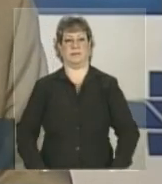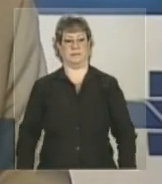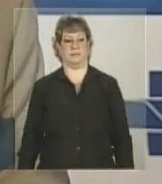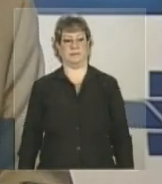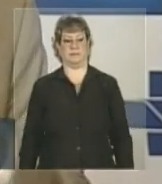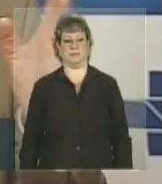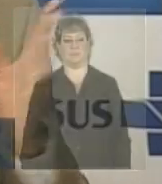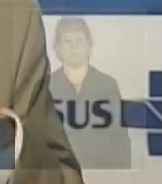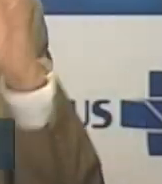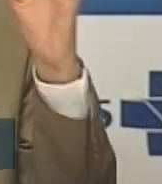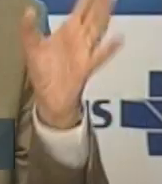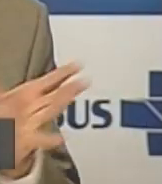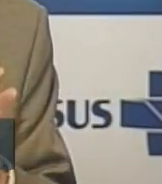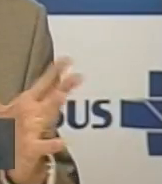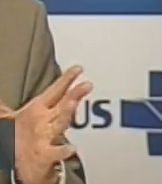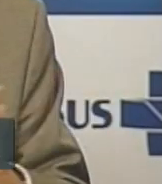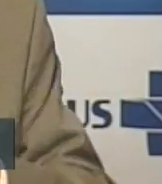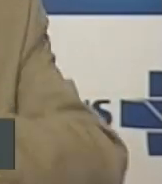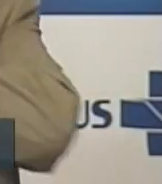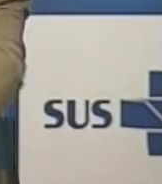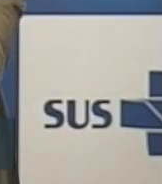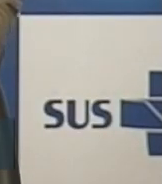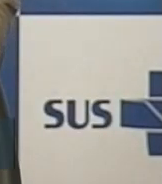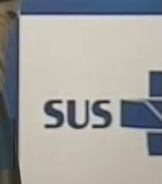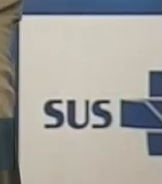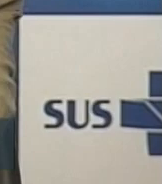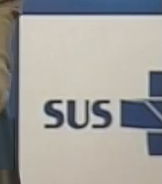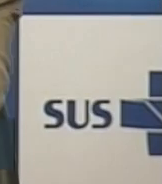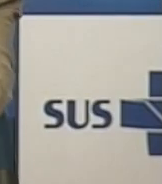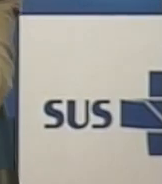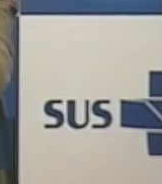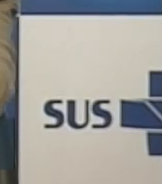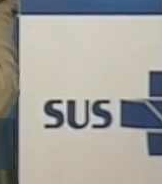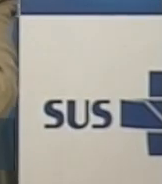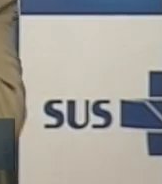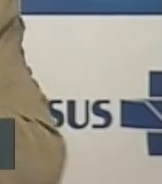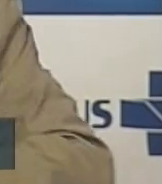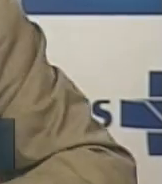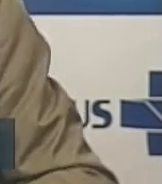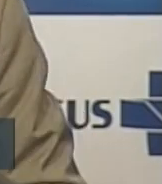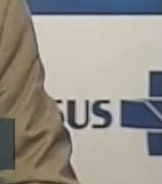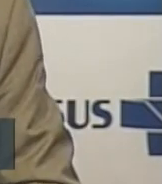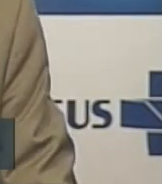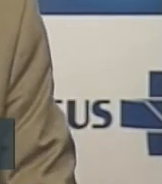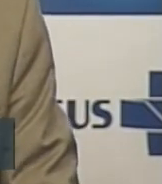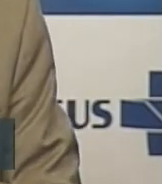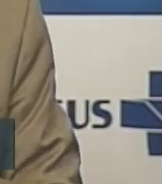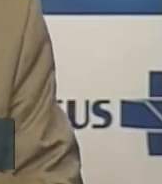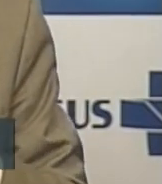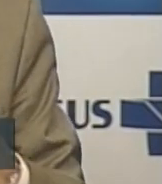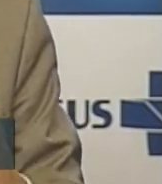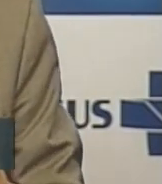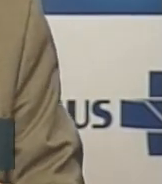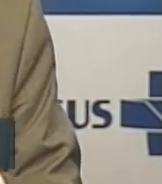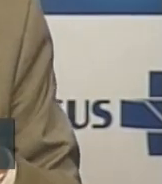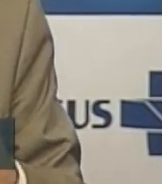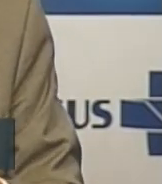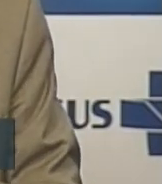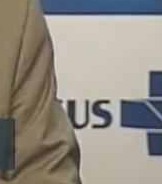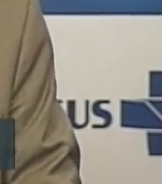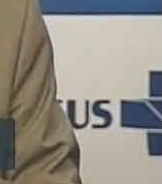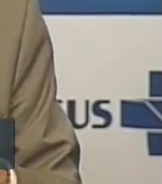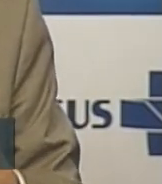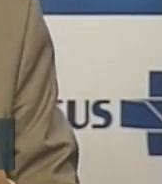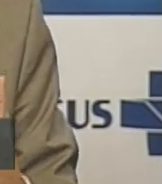medo de um espirro, de uma tosse perto. É importante cobrir a etiqueta da tosse, né, cobrir a boca, mas um papel